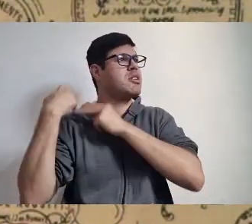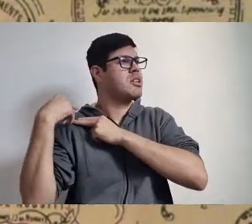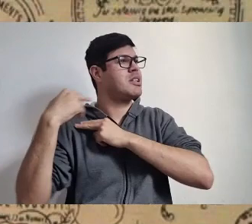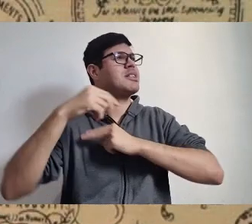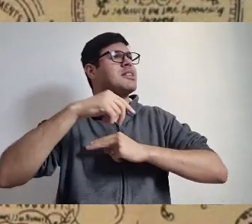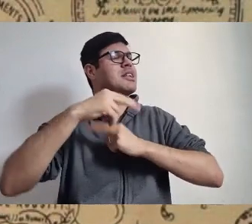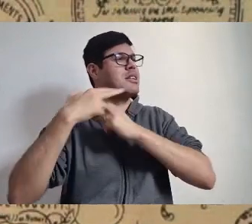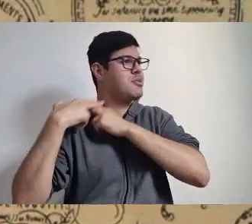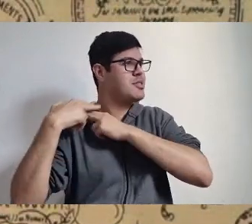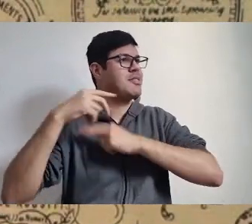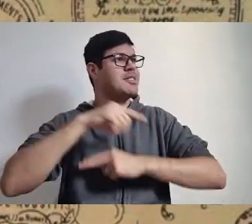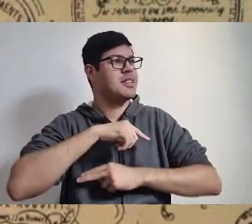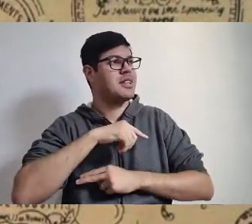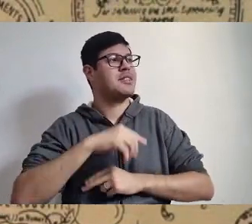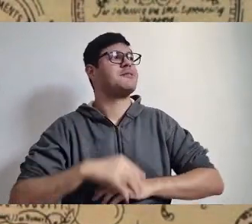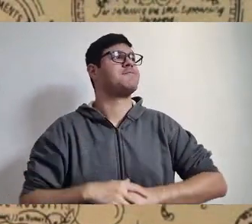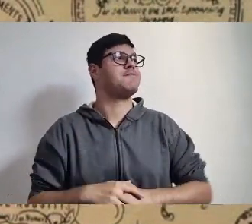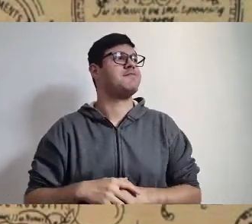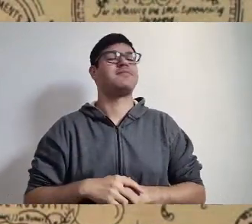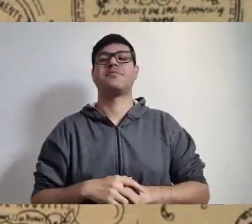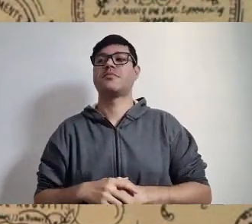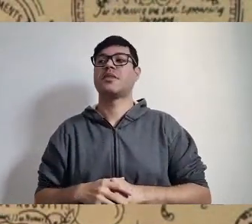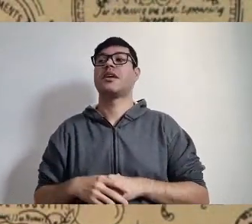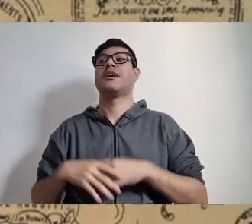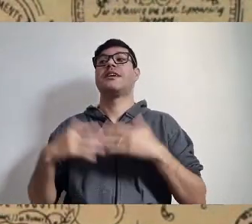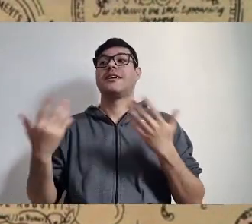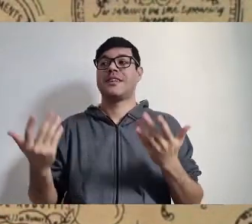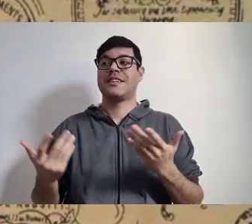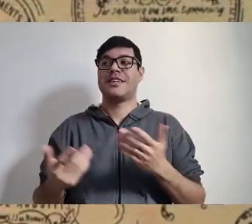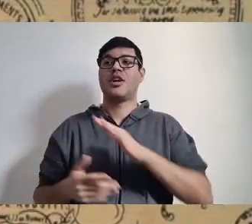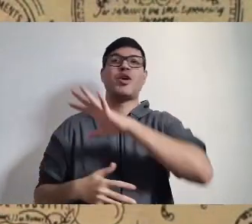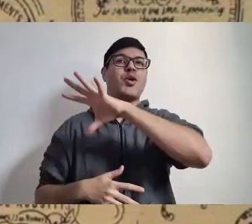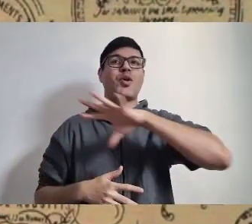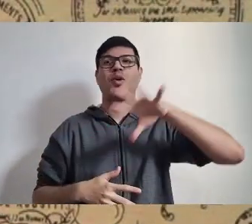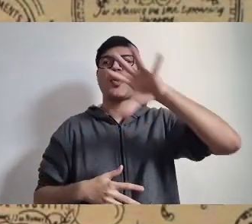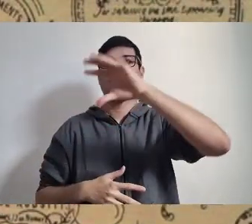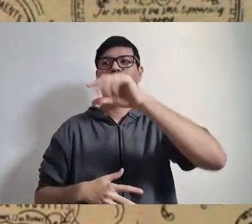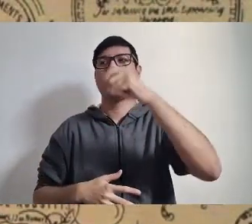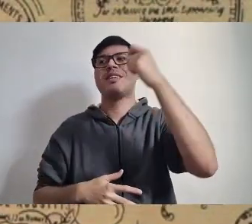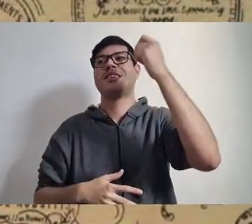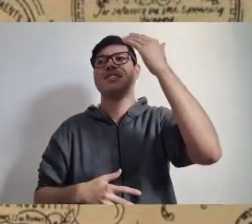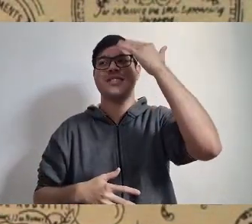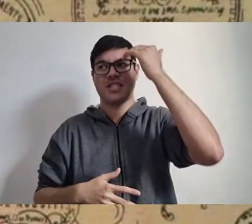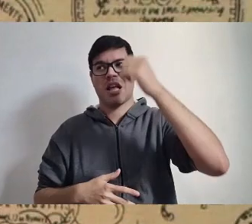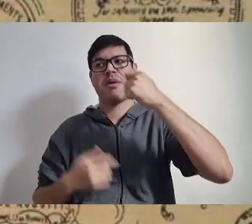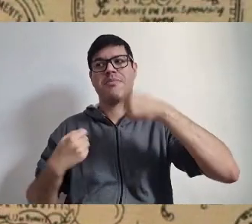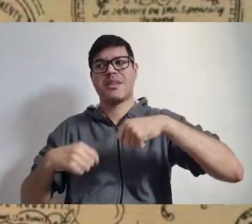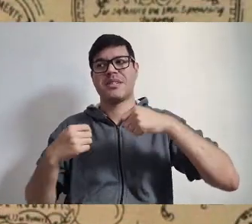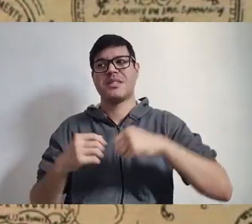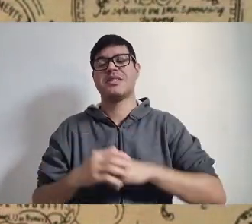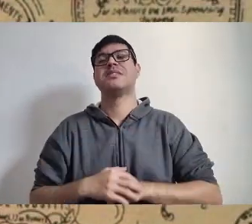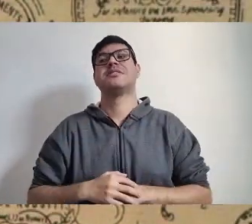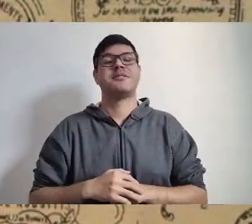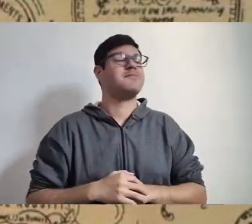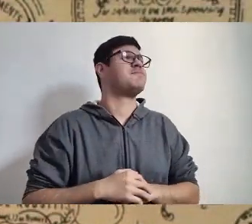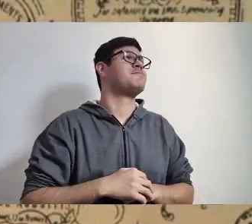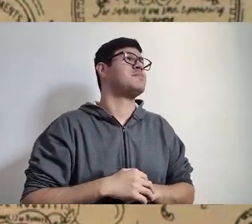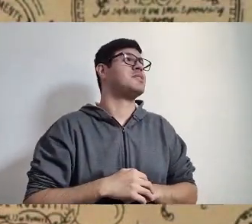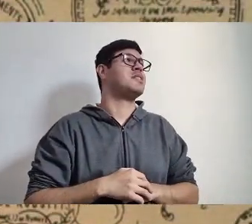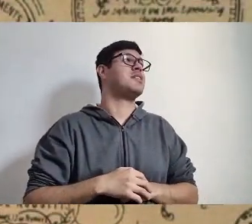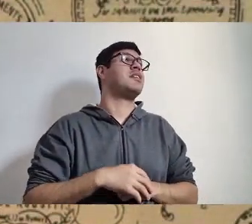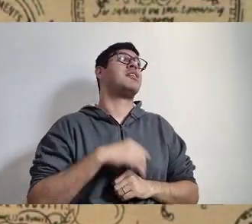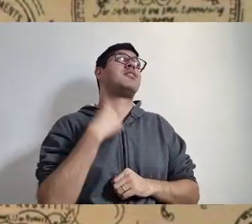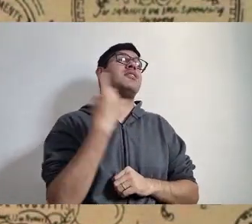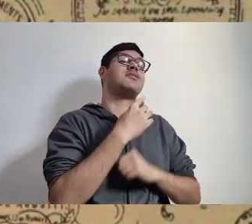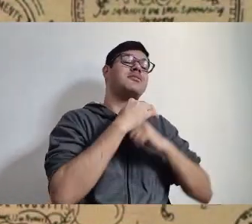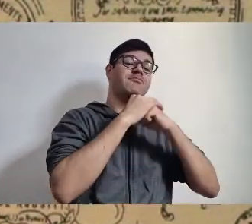problema é dinheiro. É isso. Dinheiro. Isso aí todo mundo sabe, né? Aí ele disse o seguinte, vamos rezar. Vamos